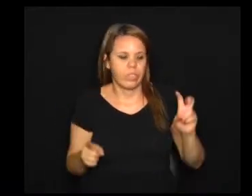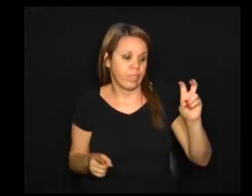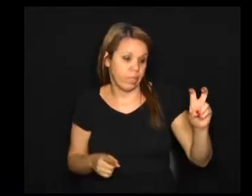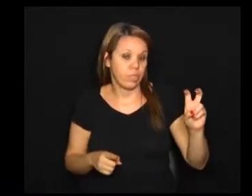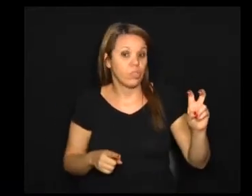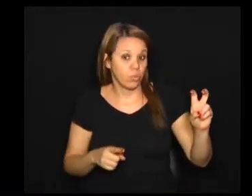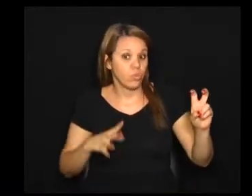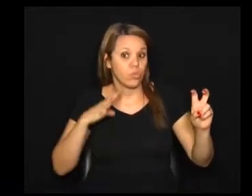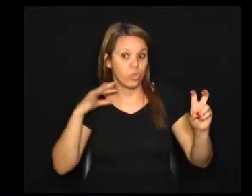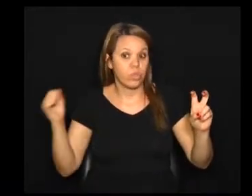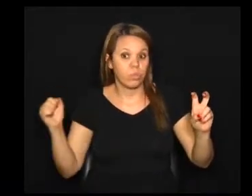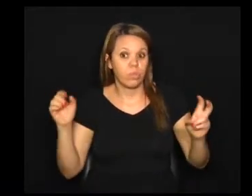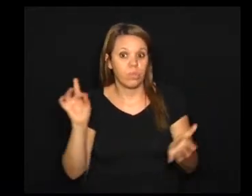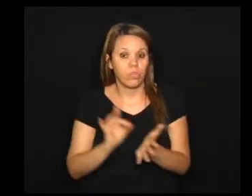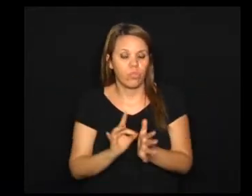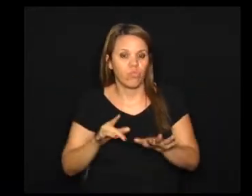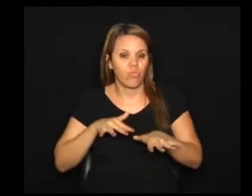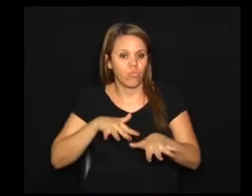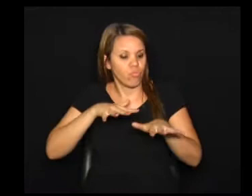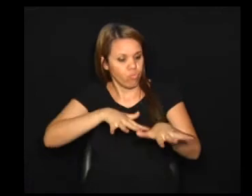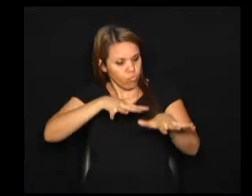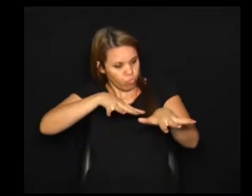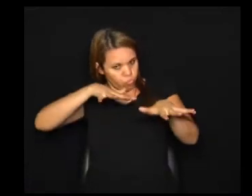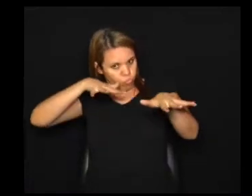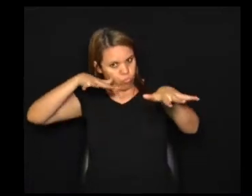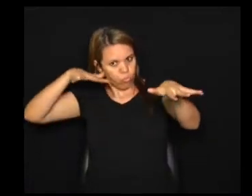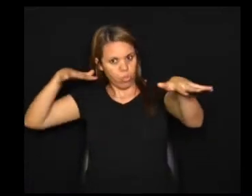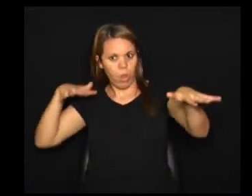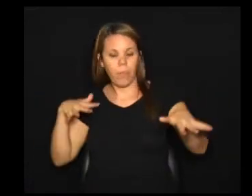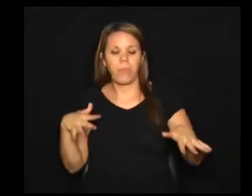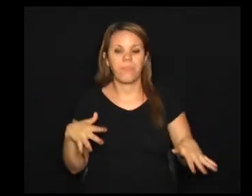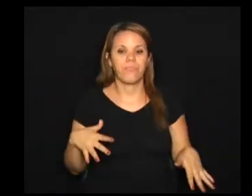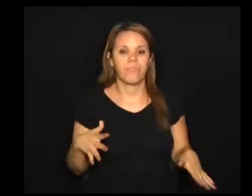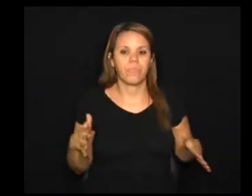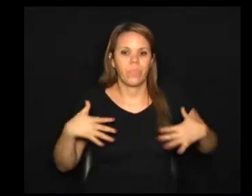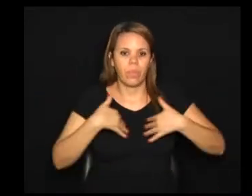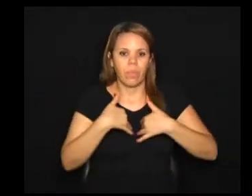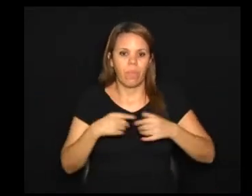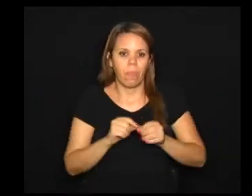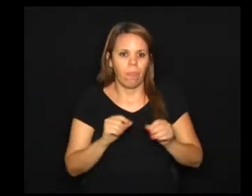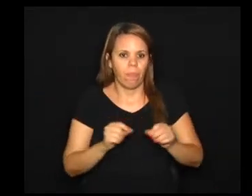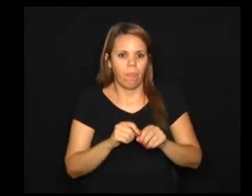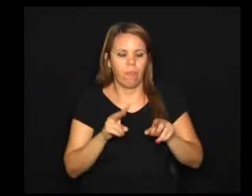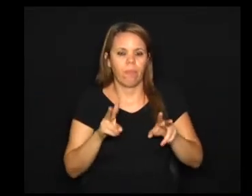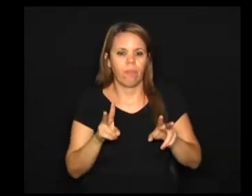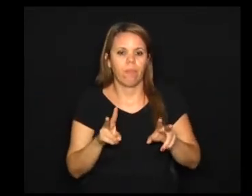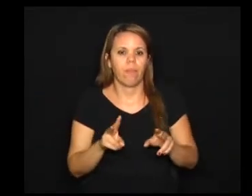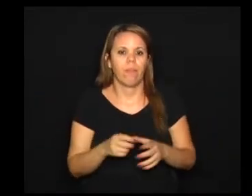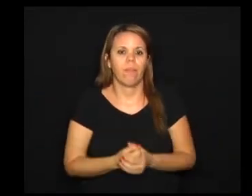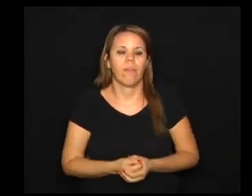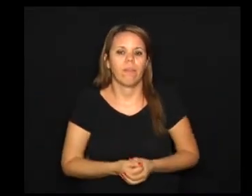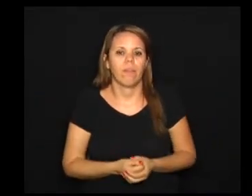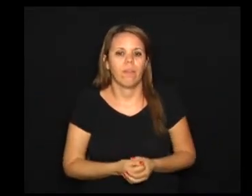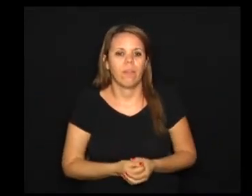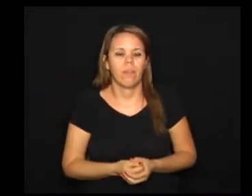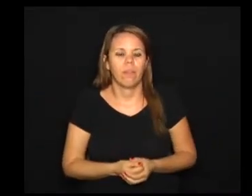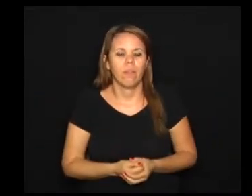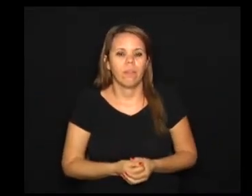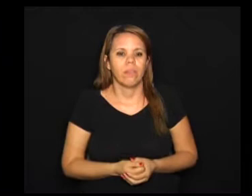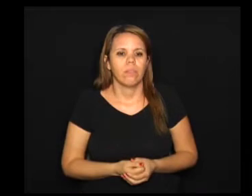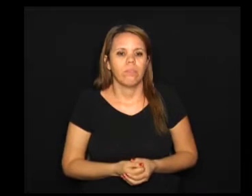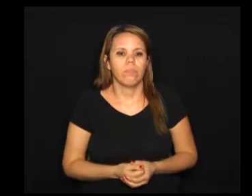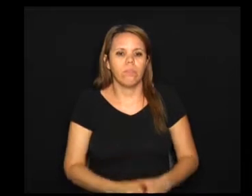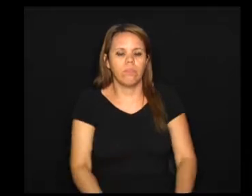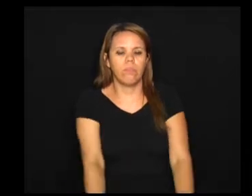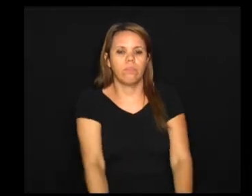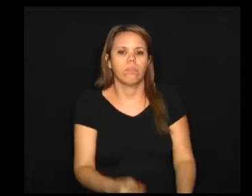então confirmando aqui, obrigado Guilherme, dia 5 de abril é o que nós estamos programando para fazer a caminhada do autismo esse ano, tá? No